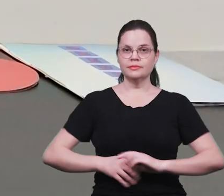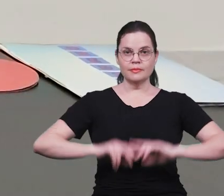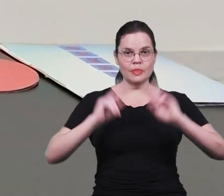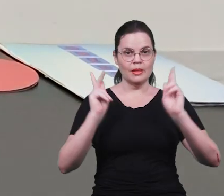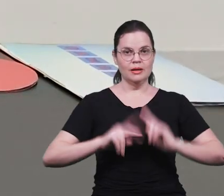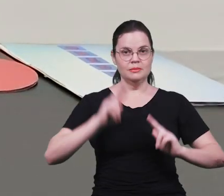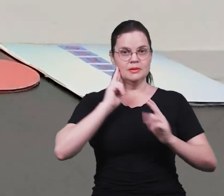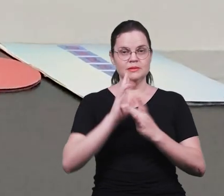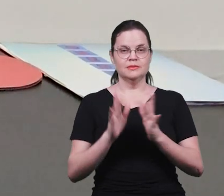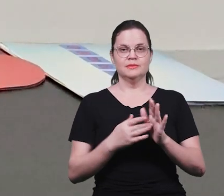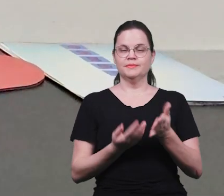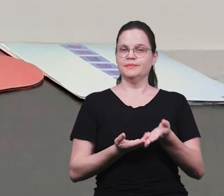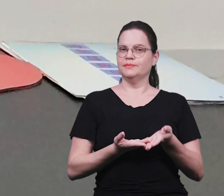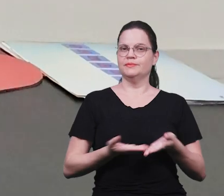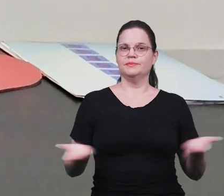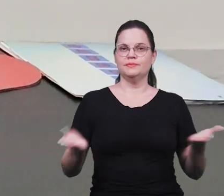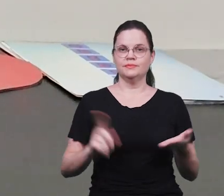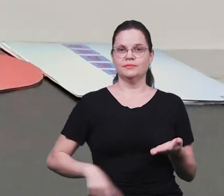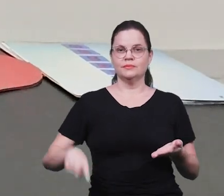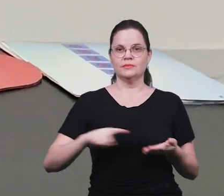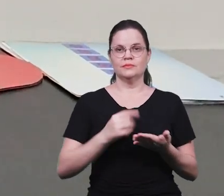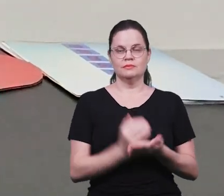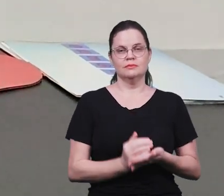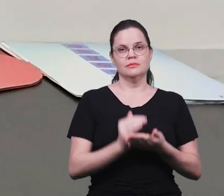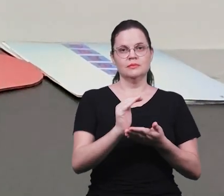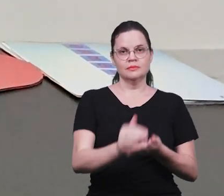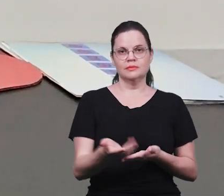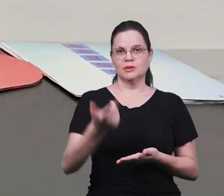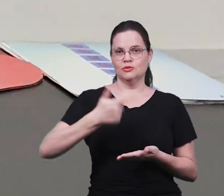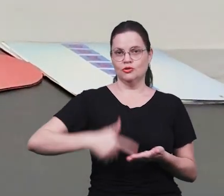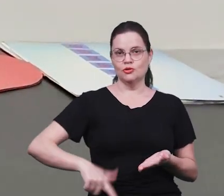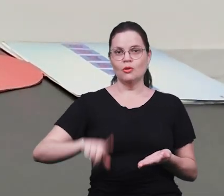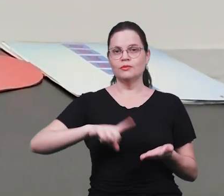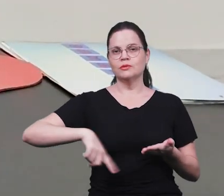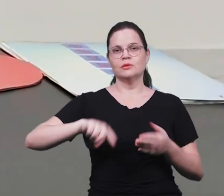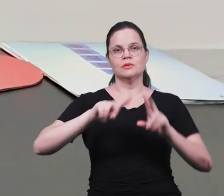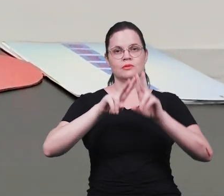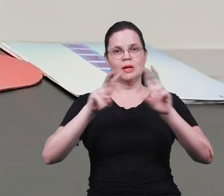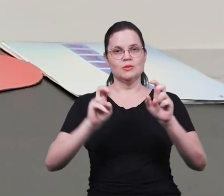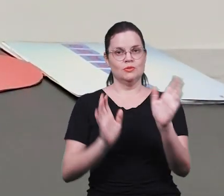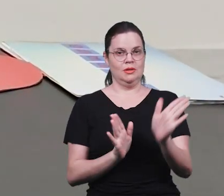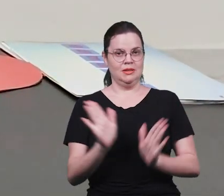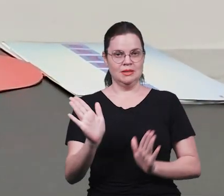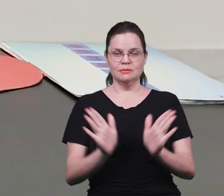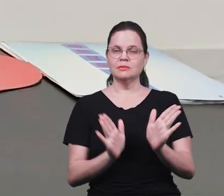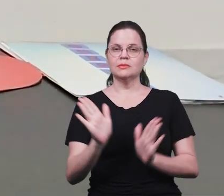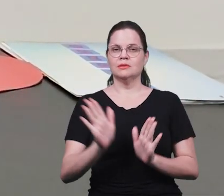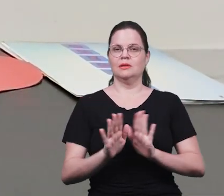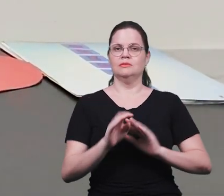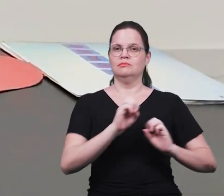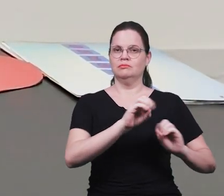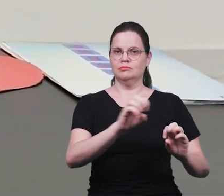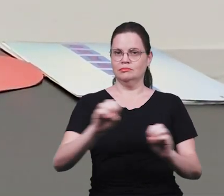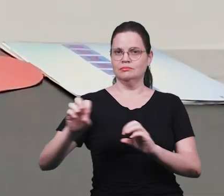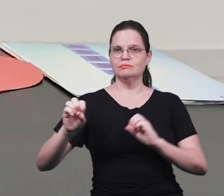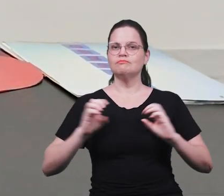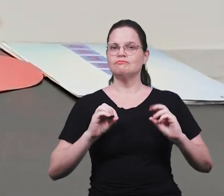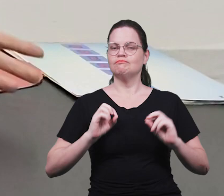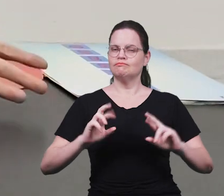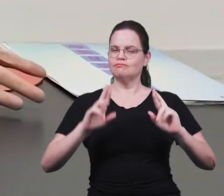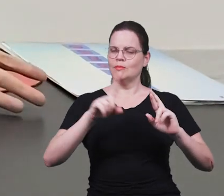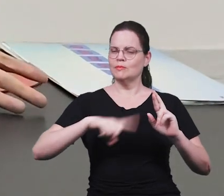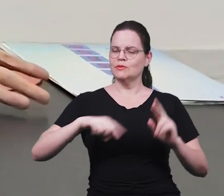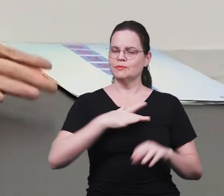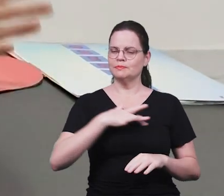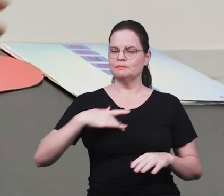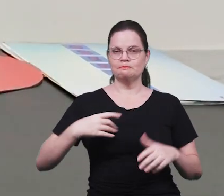A paz do Senhor Jesus, irmãos, estamos aqui para mais uma vez falarmos sobre acessibilidade.